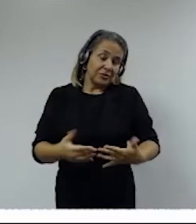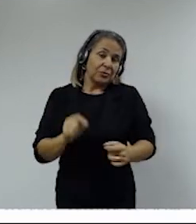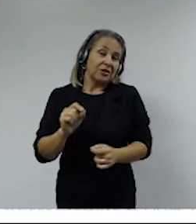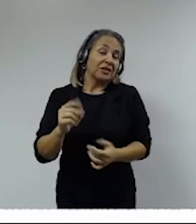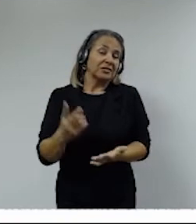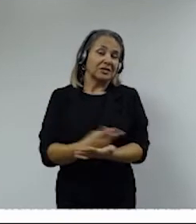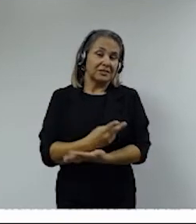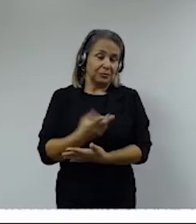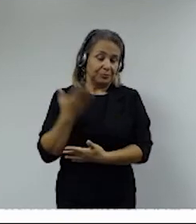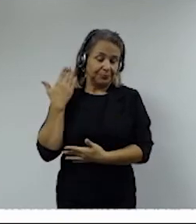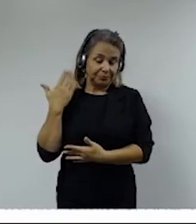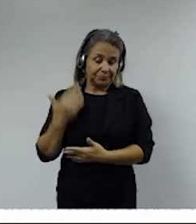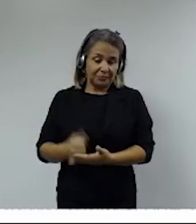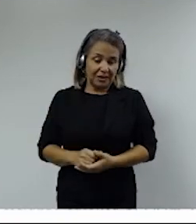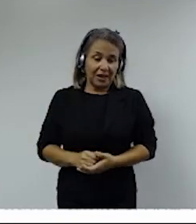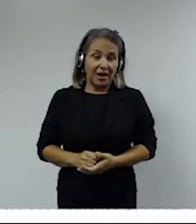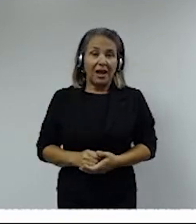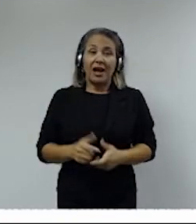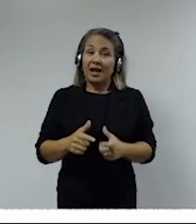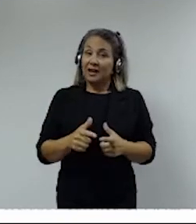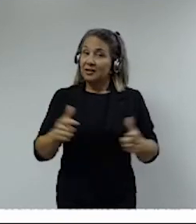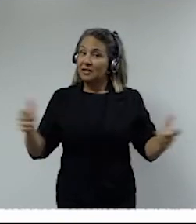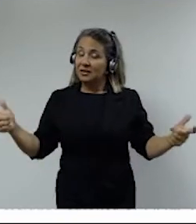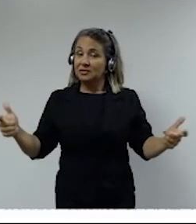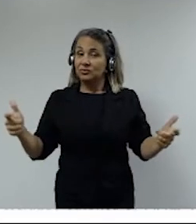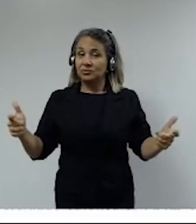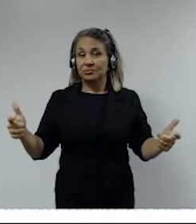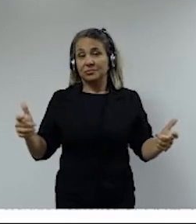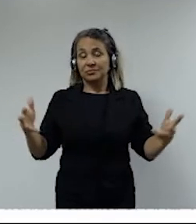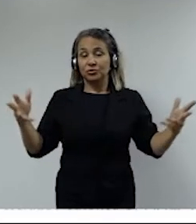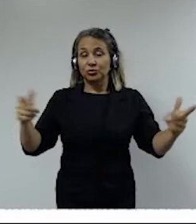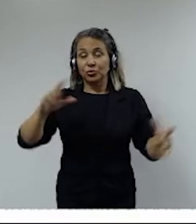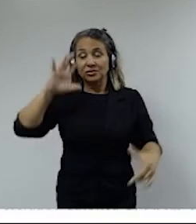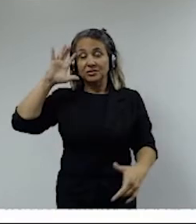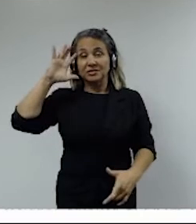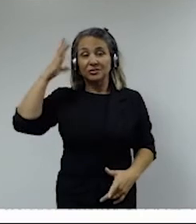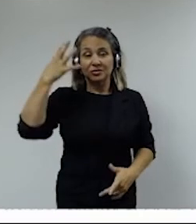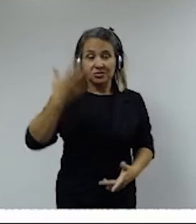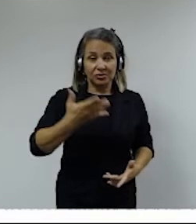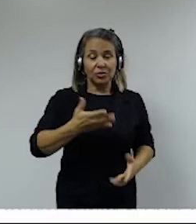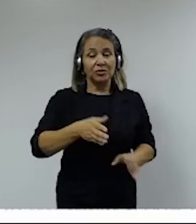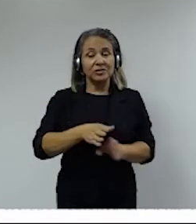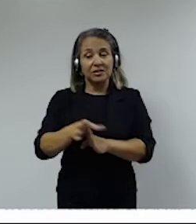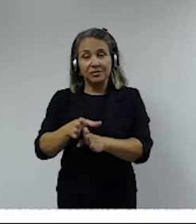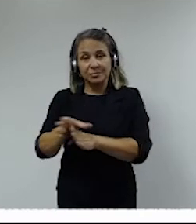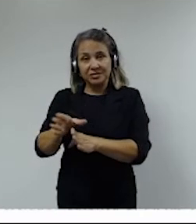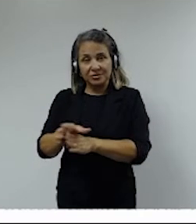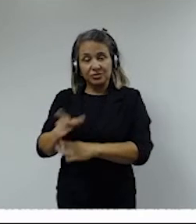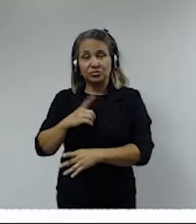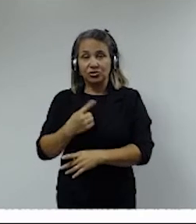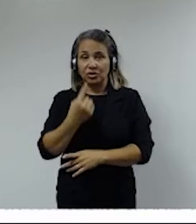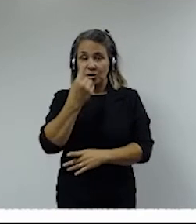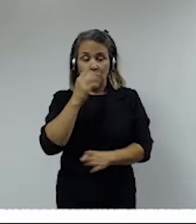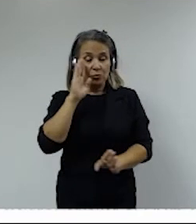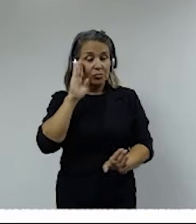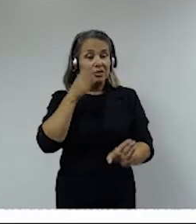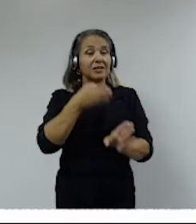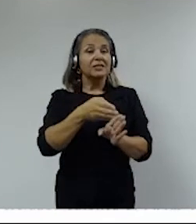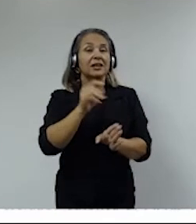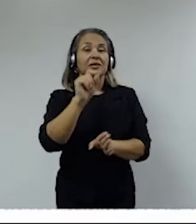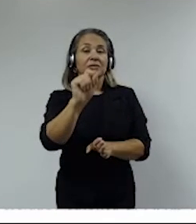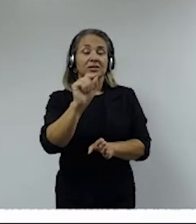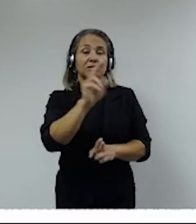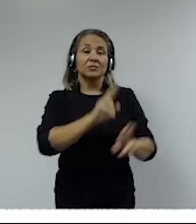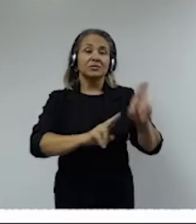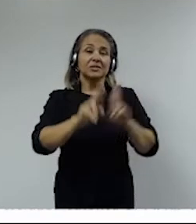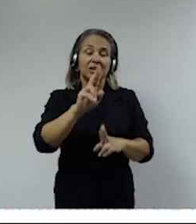que aconteceu? Na grande maioria de todas essas resoluções e recomendações, havia um critério, que é o critério